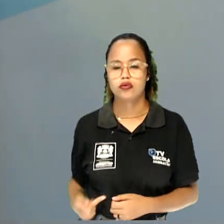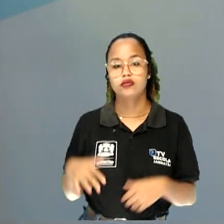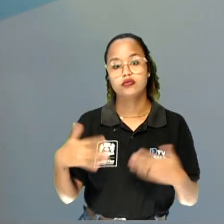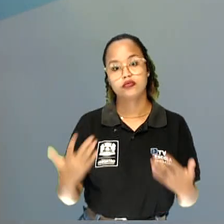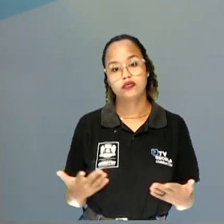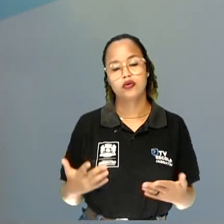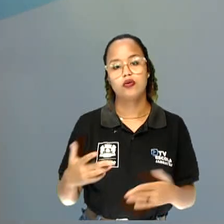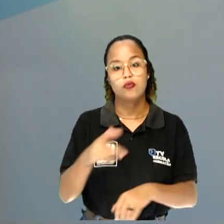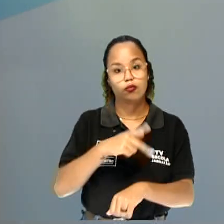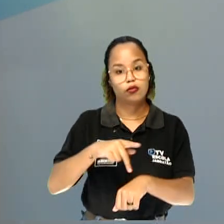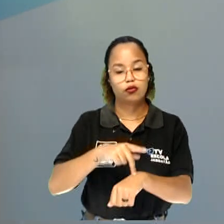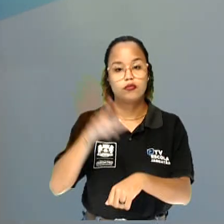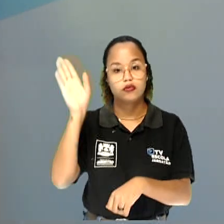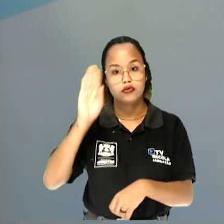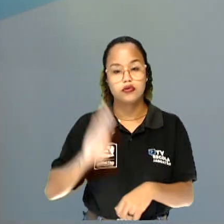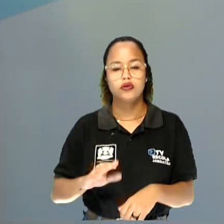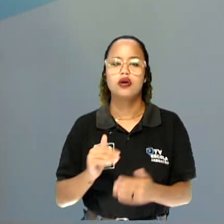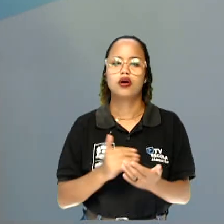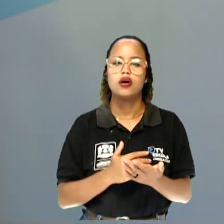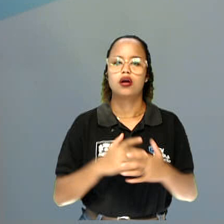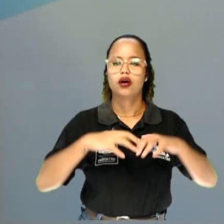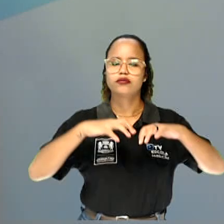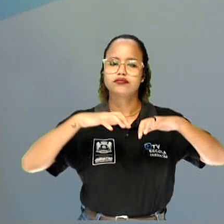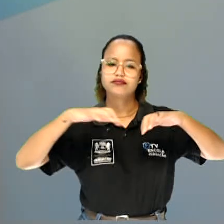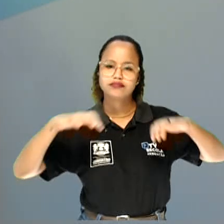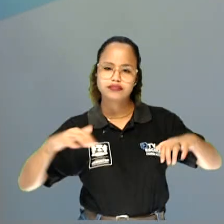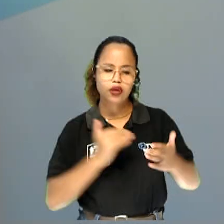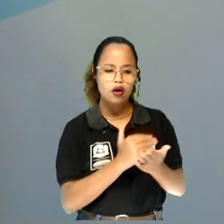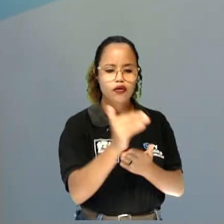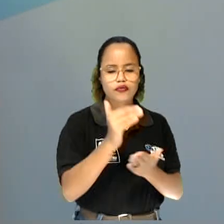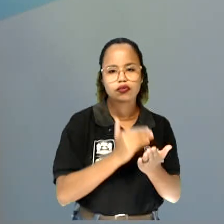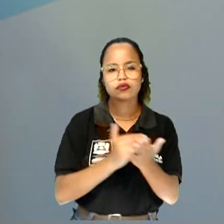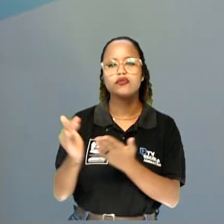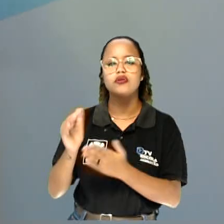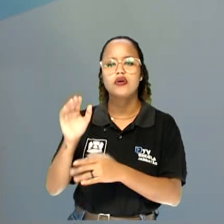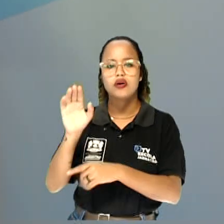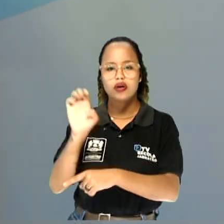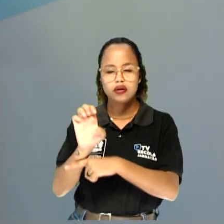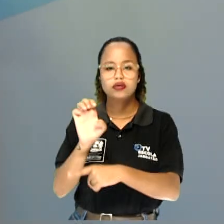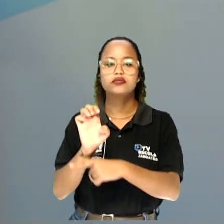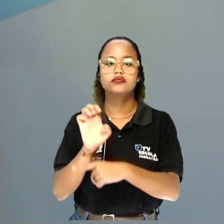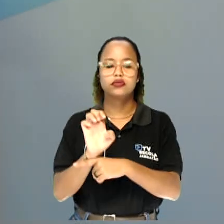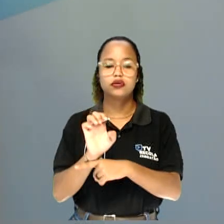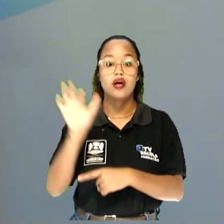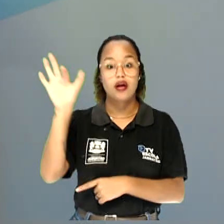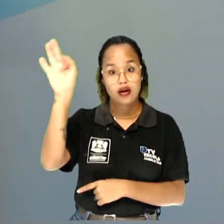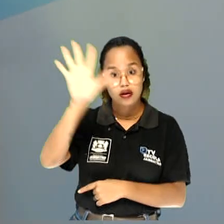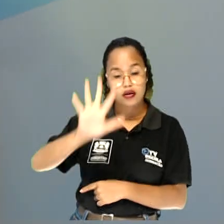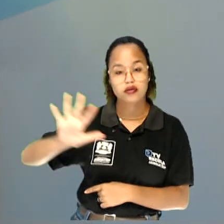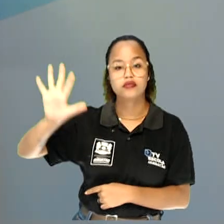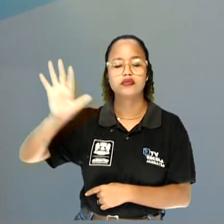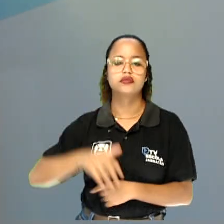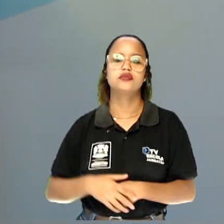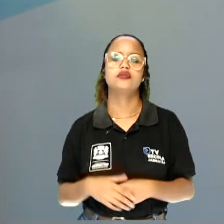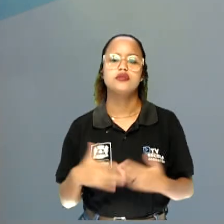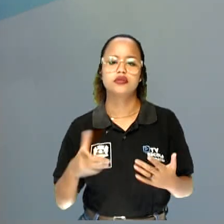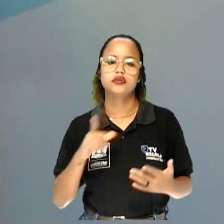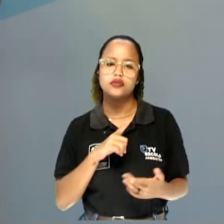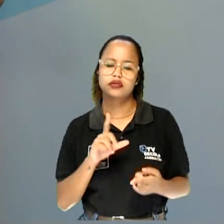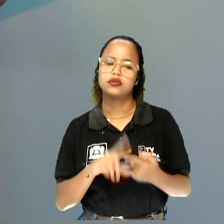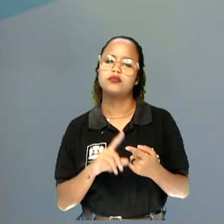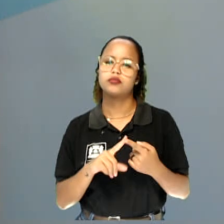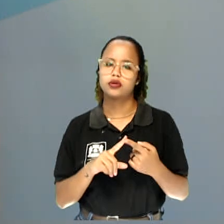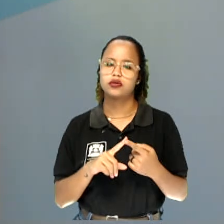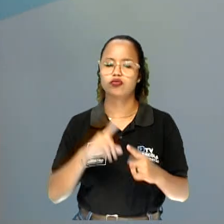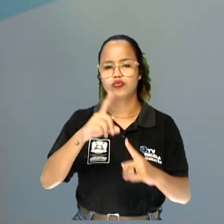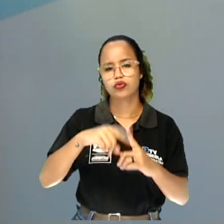agora passaria a ser dividida em estados. Isso é a ideia do federalismo. E se adotaria o regime presidencialista.